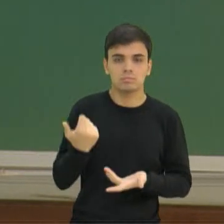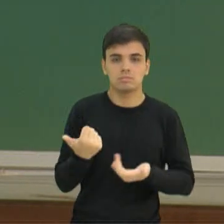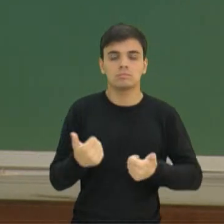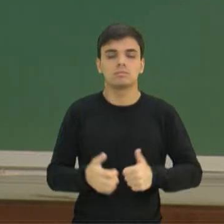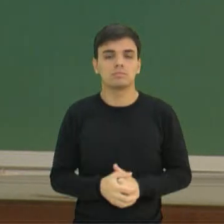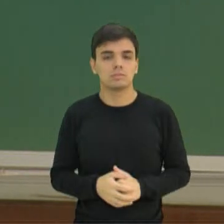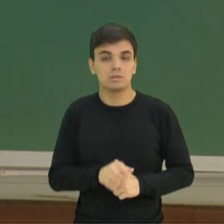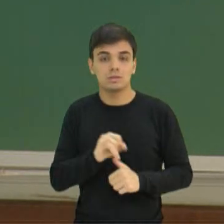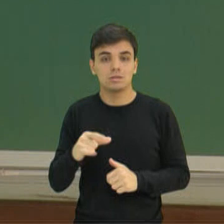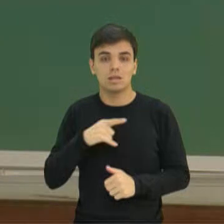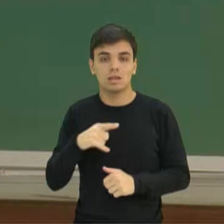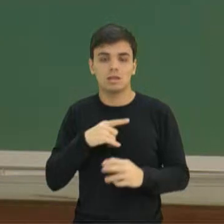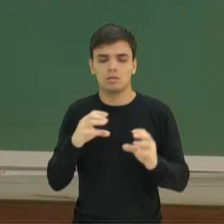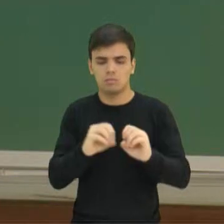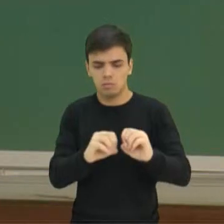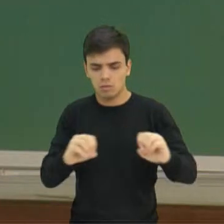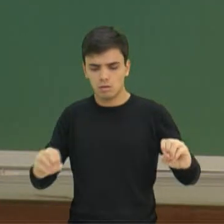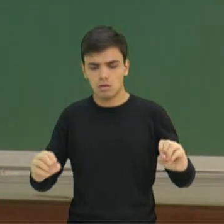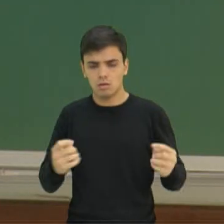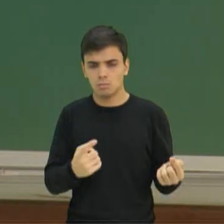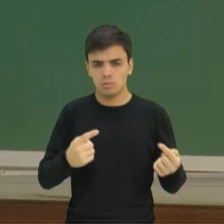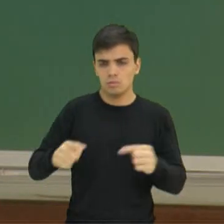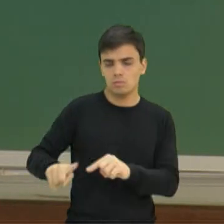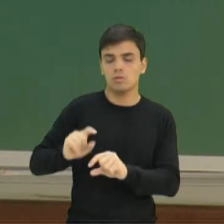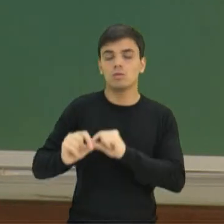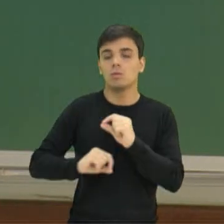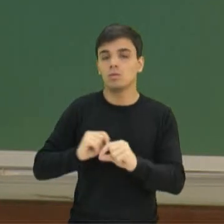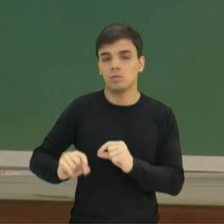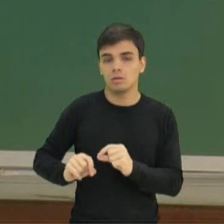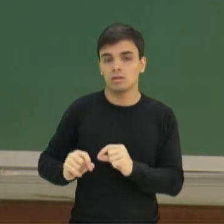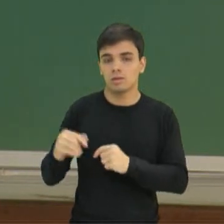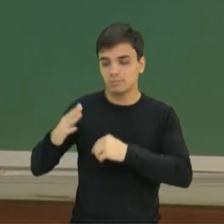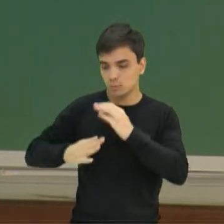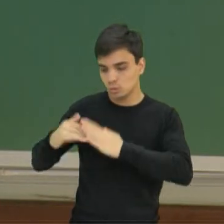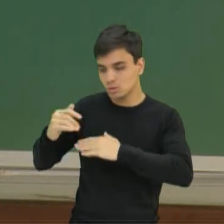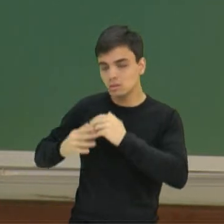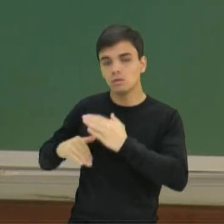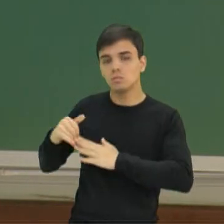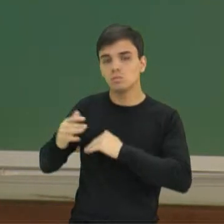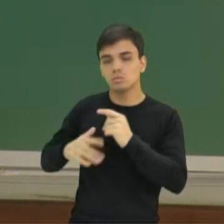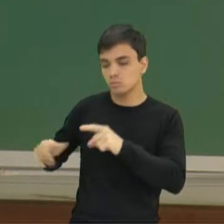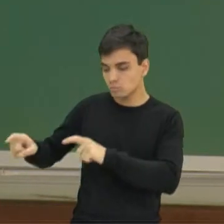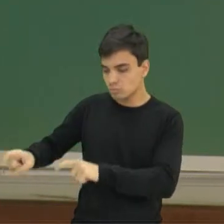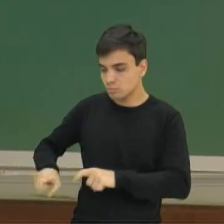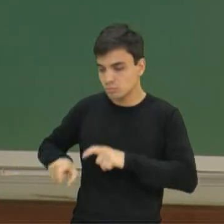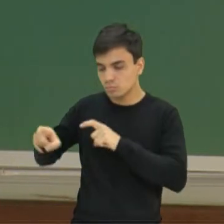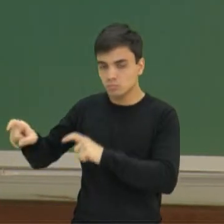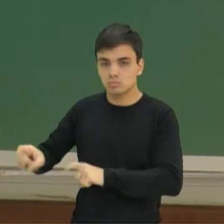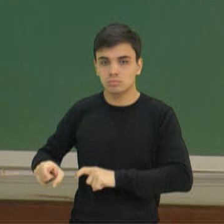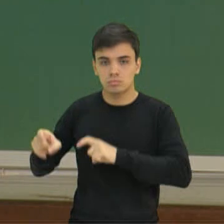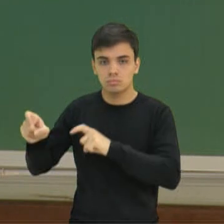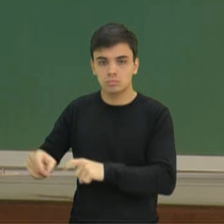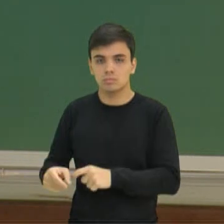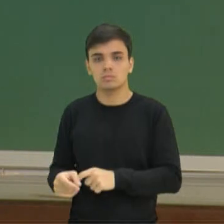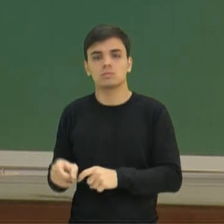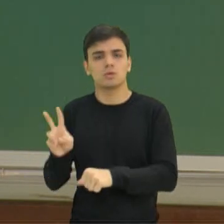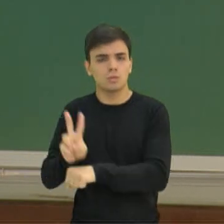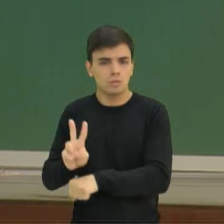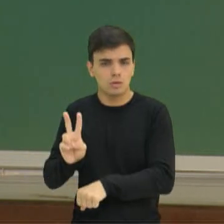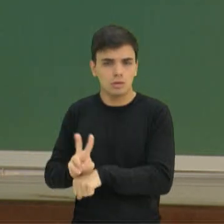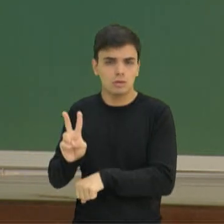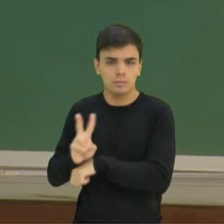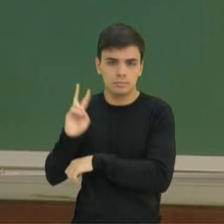desertificação, eu vou afetar o quê? A produtividade, o setor agropecuário, de produção, de cultivo